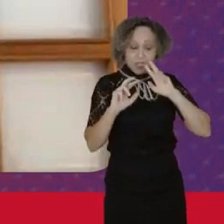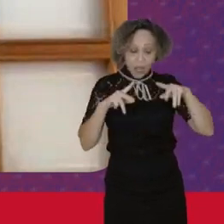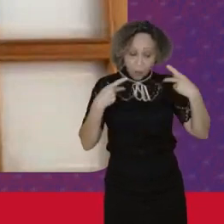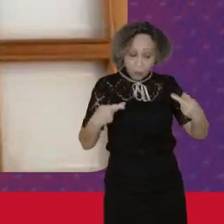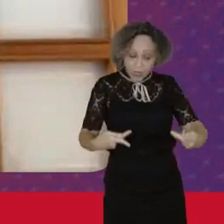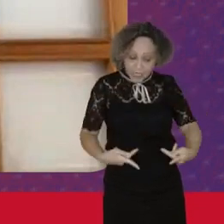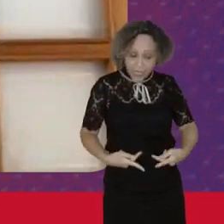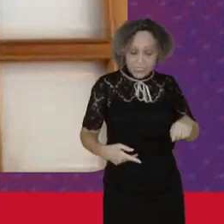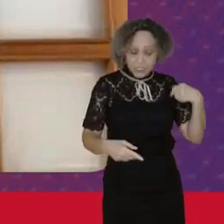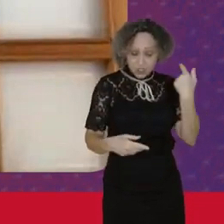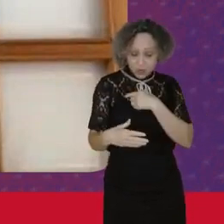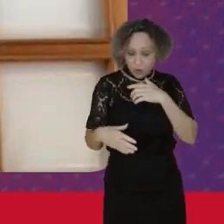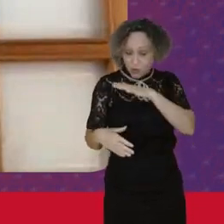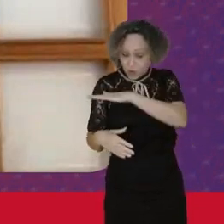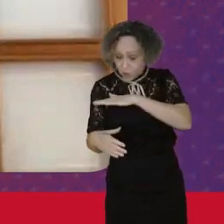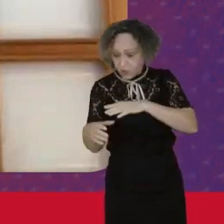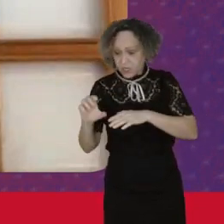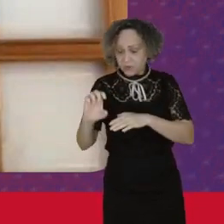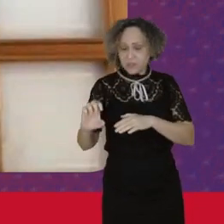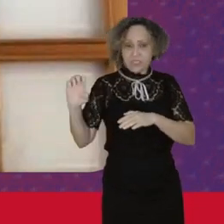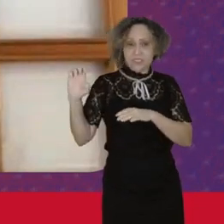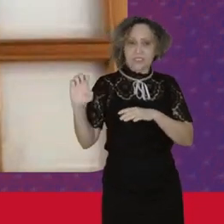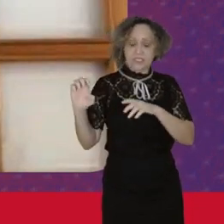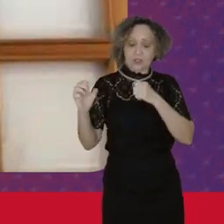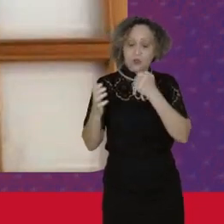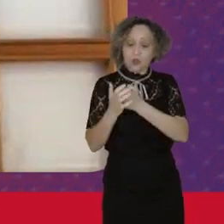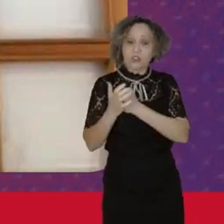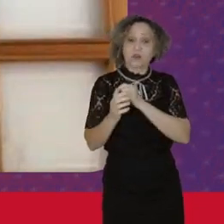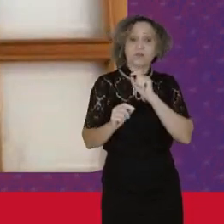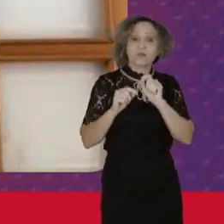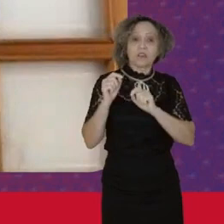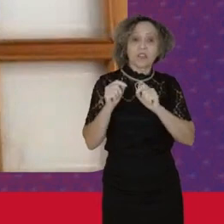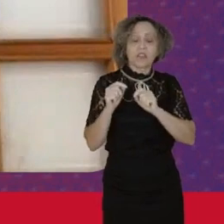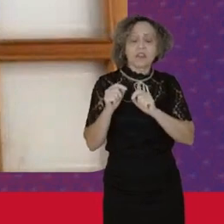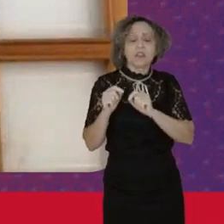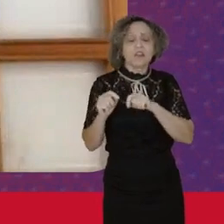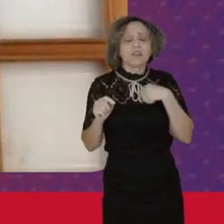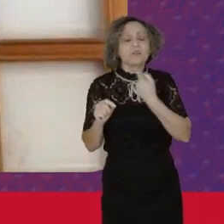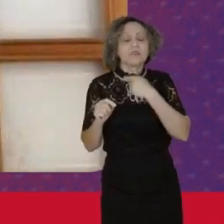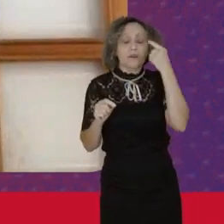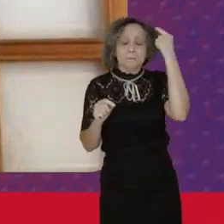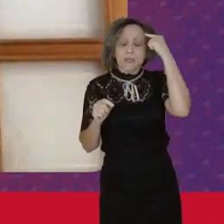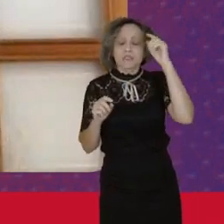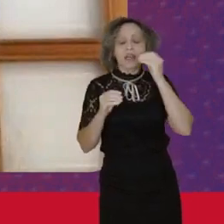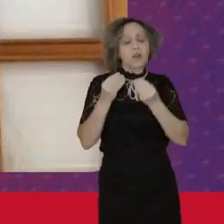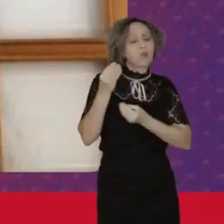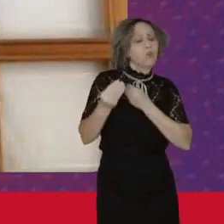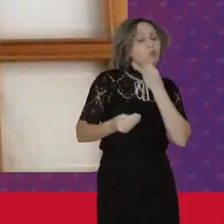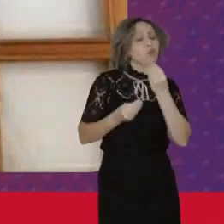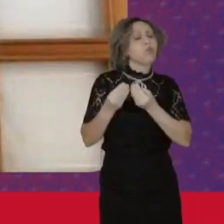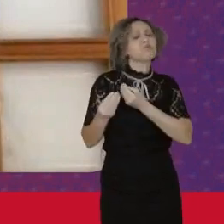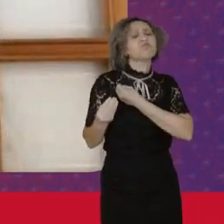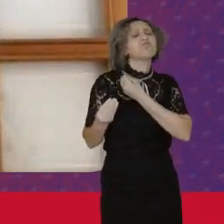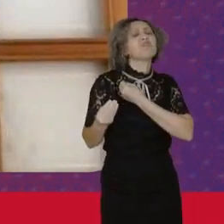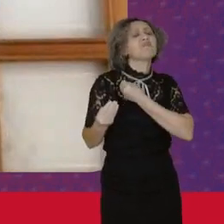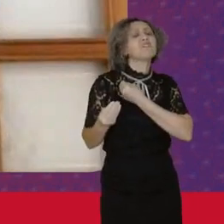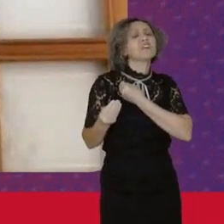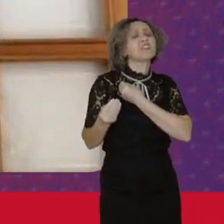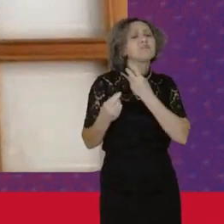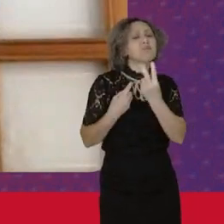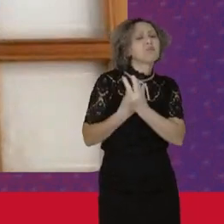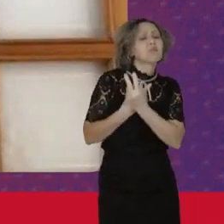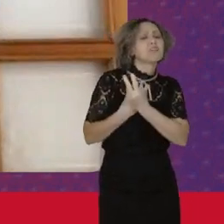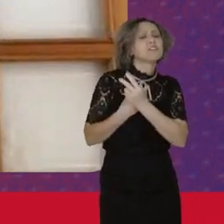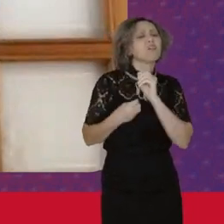esquerda lutamos muito por isso. Precisamos pensar de onde está vindo a preservação da vida, né? Primeiro,